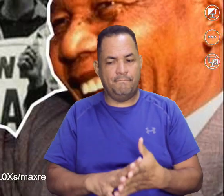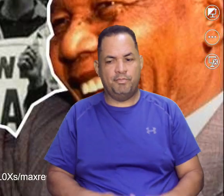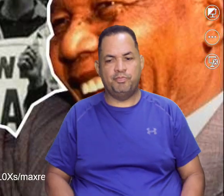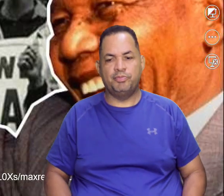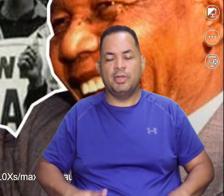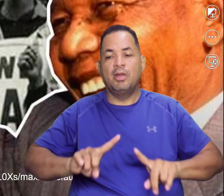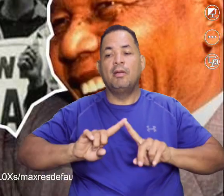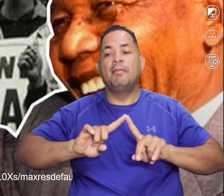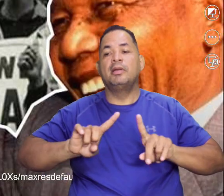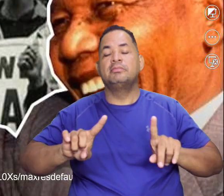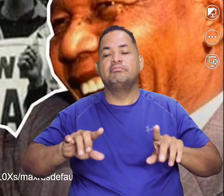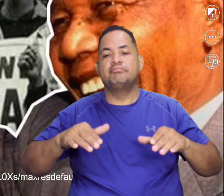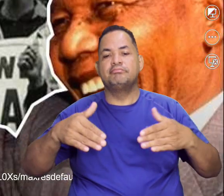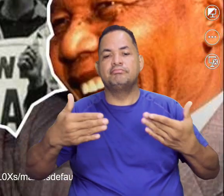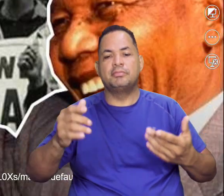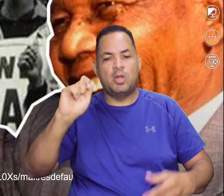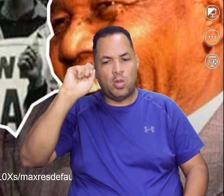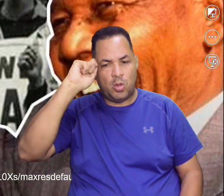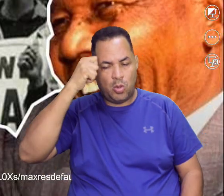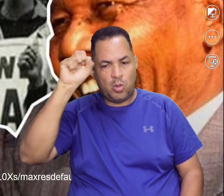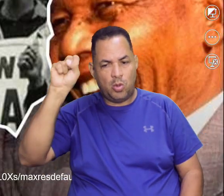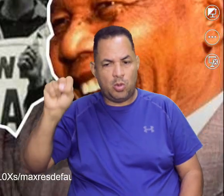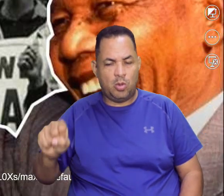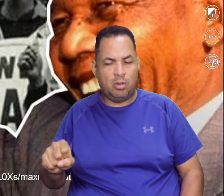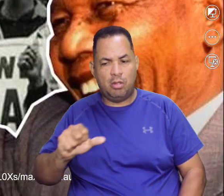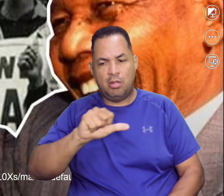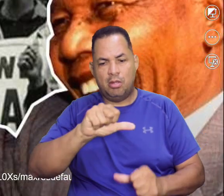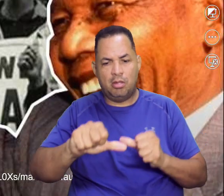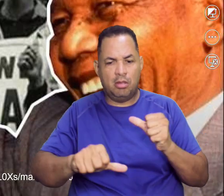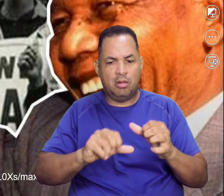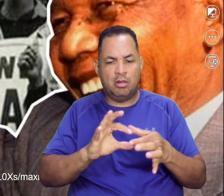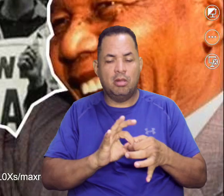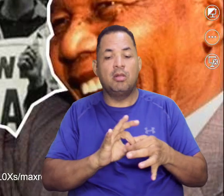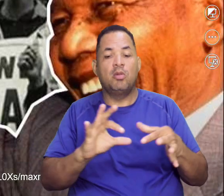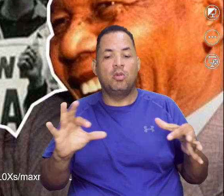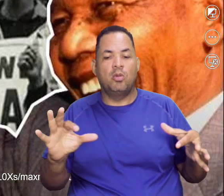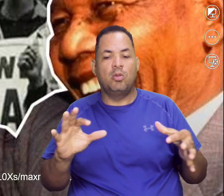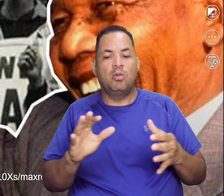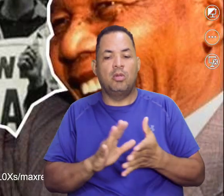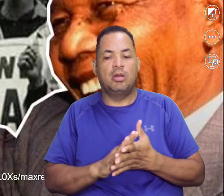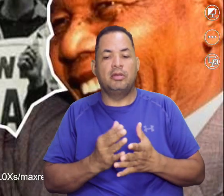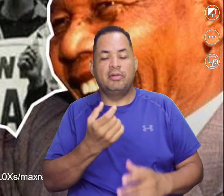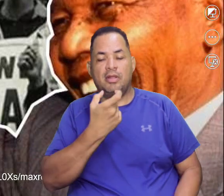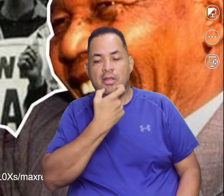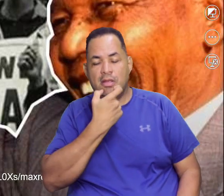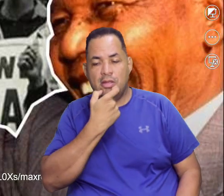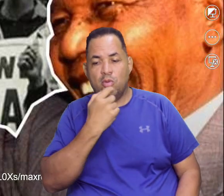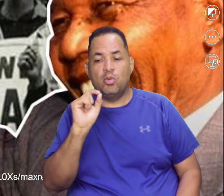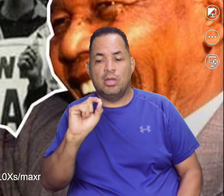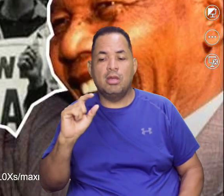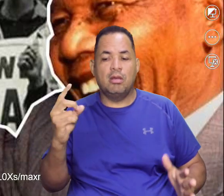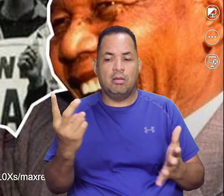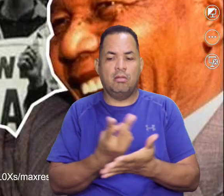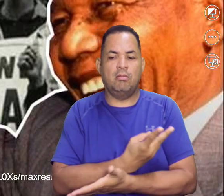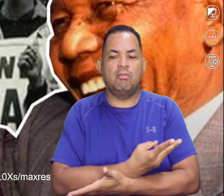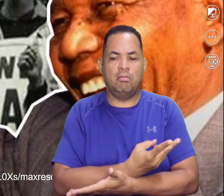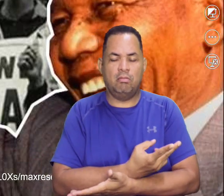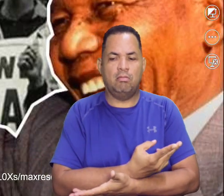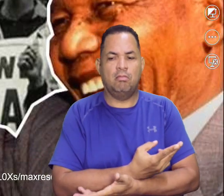que quando a África do Sul ela se torna independente da Inglaterra, o que vai